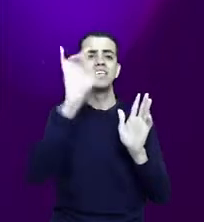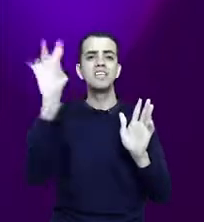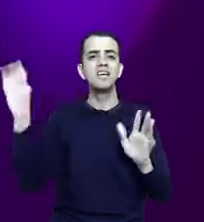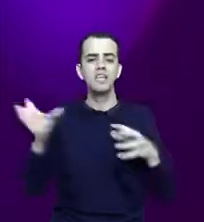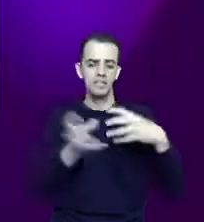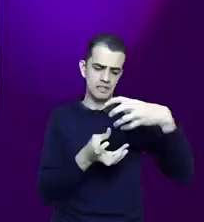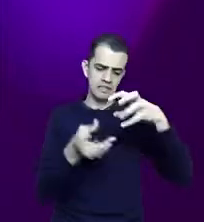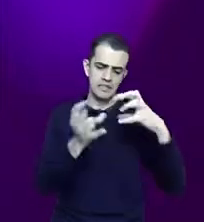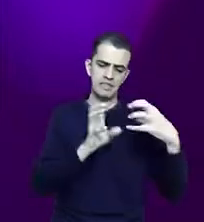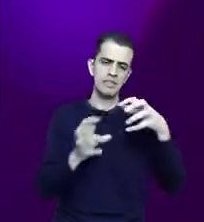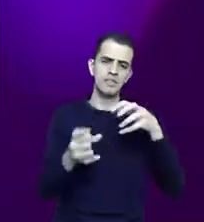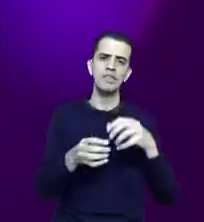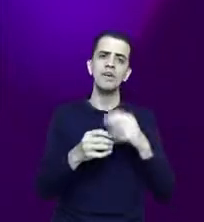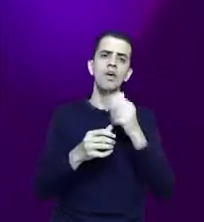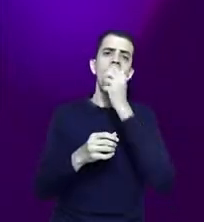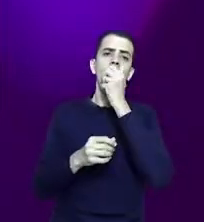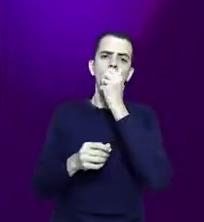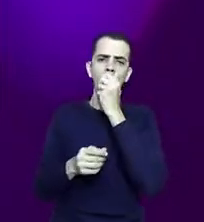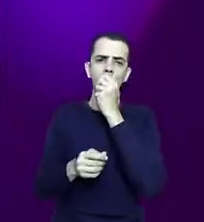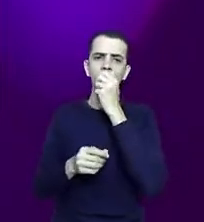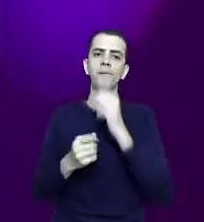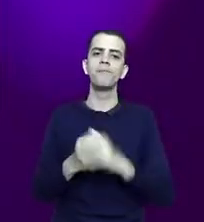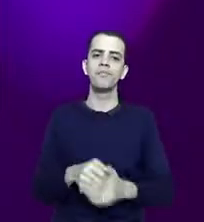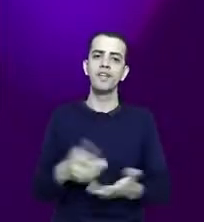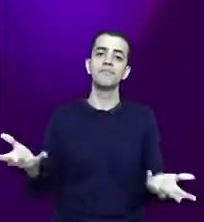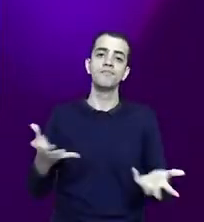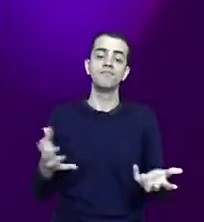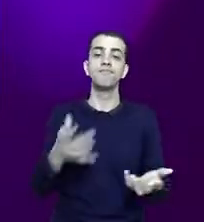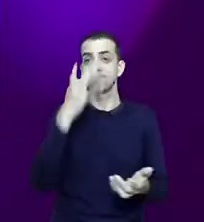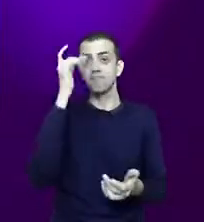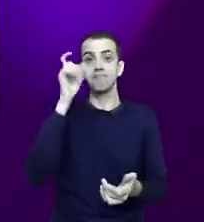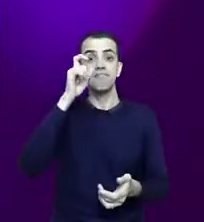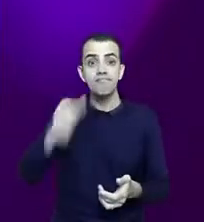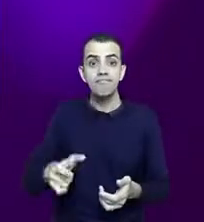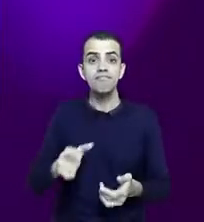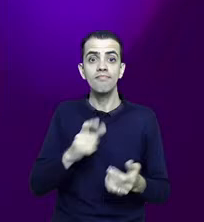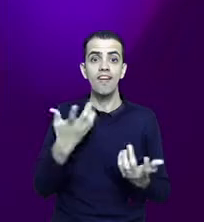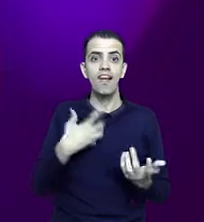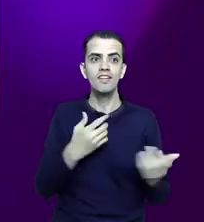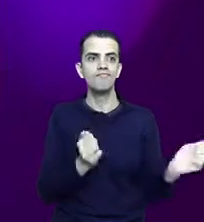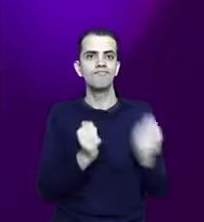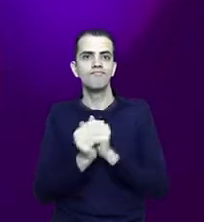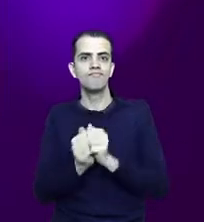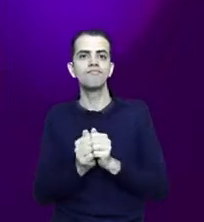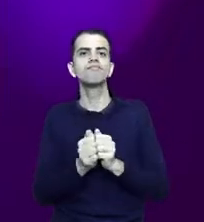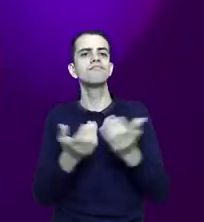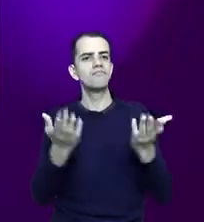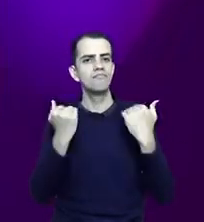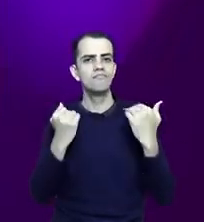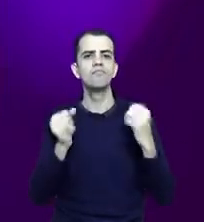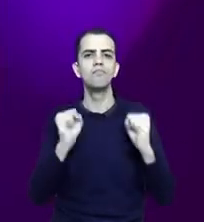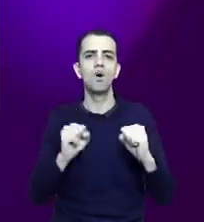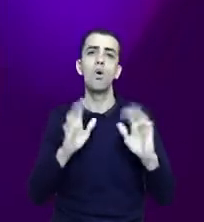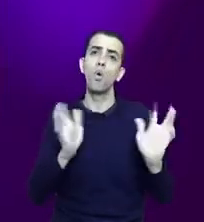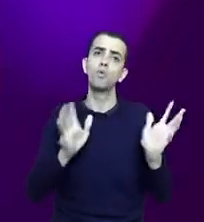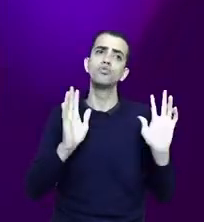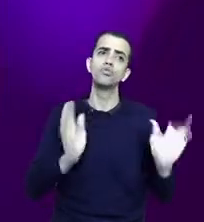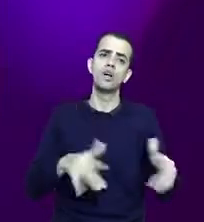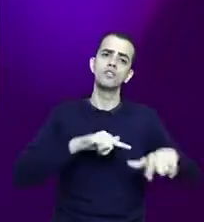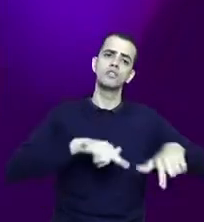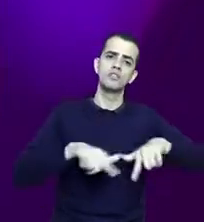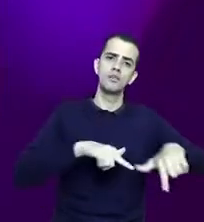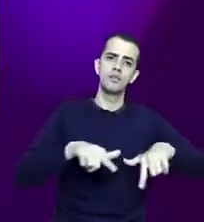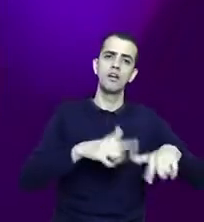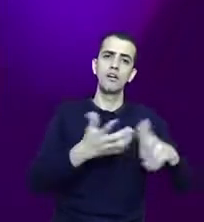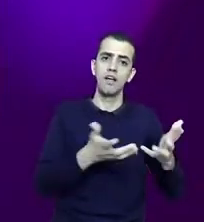A gente reúne aí profissionais que têm interesse de participar também. Se alguém tiver interesse ou já trabalhar com isso e